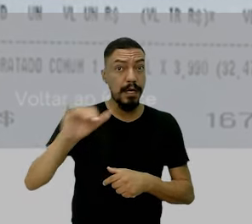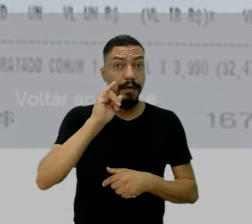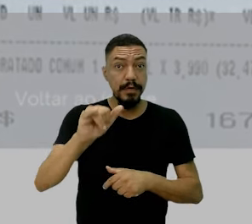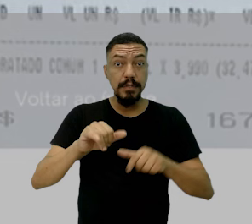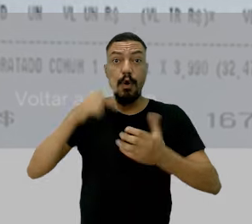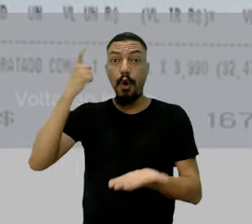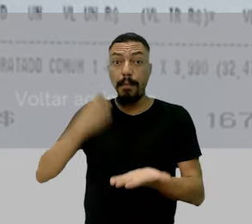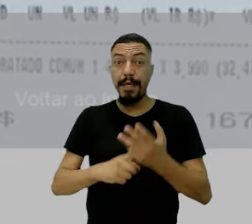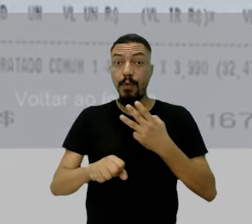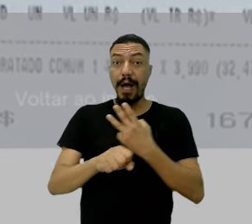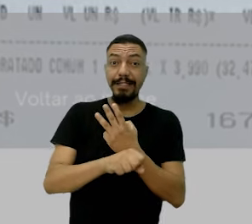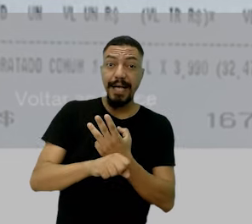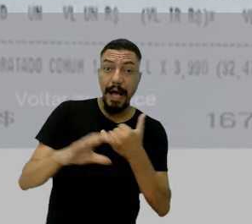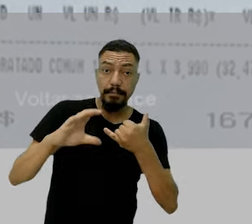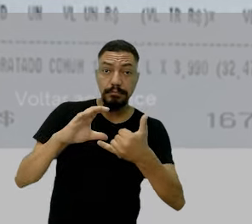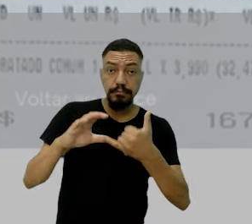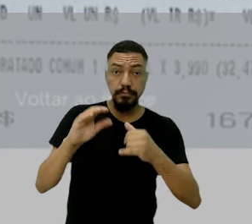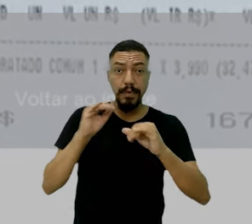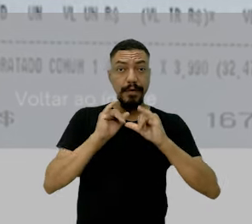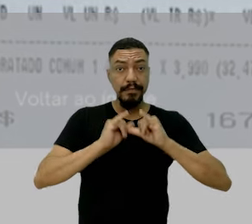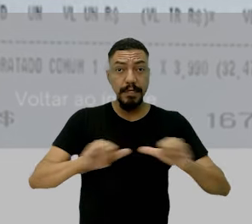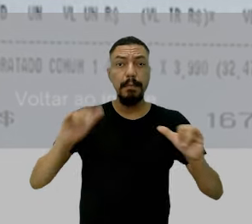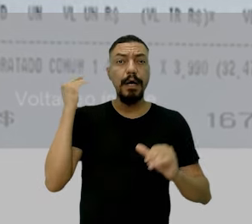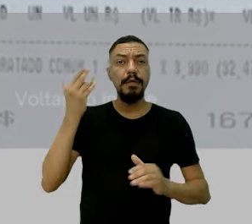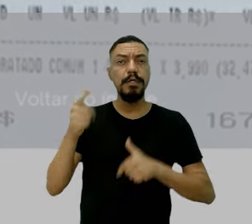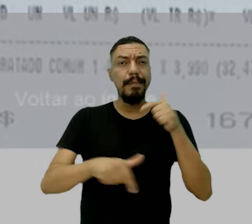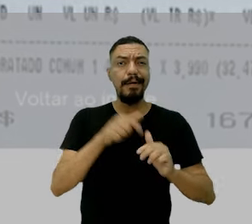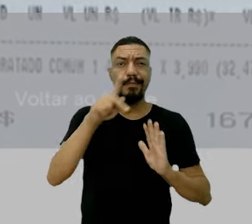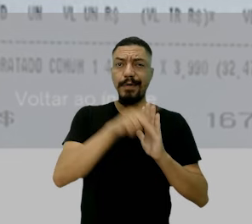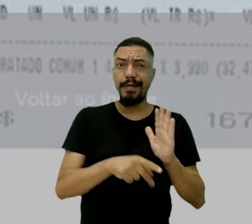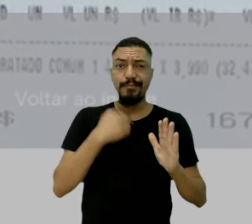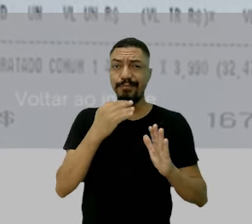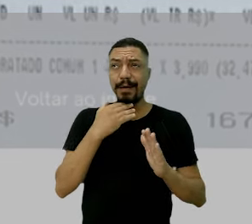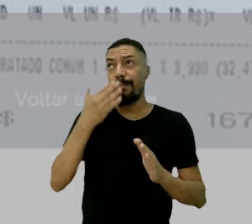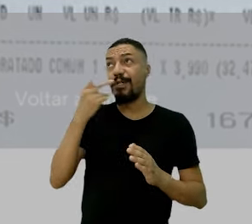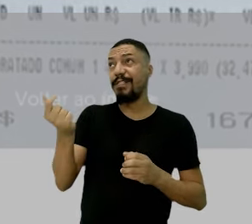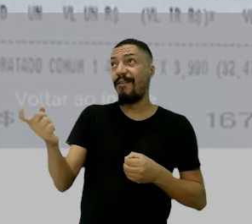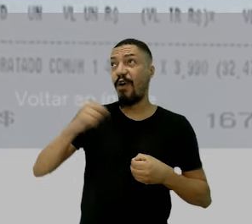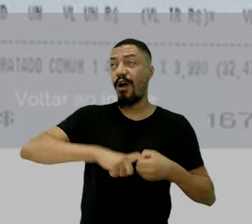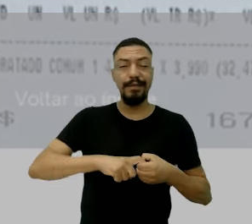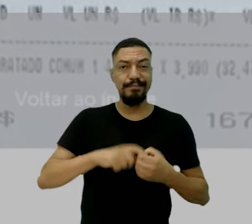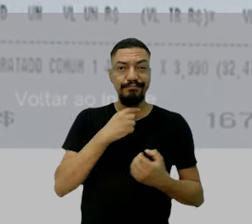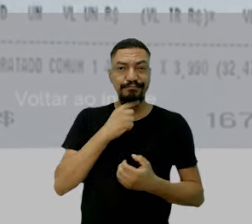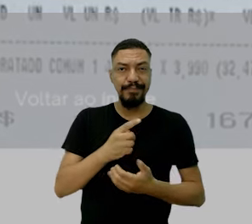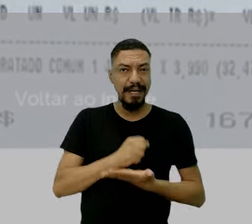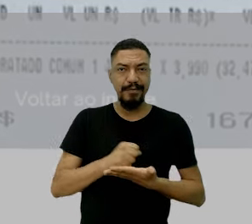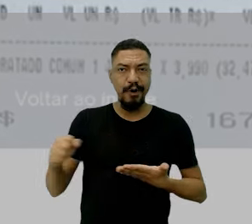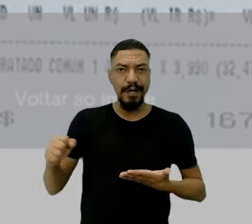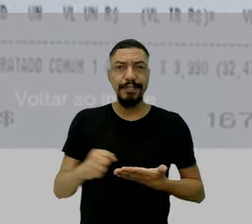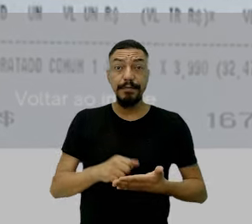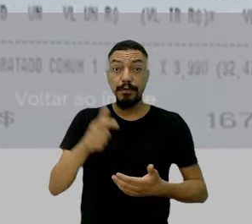avisem e deixem isso por escrito no WhatsApp das pessoas. Assim, já trabalhei em projetos onde não dá para reembolsar a